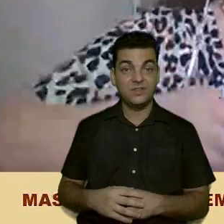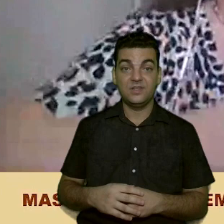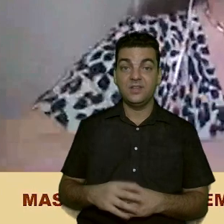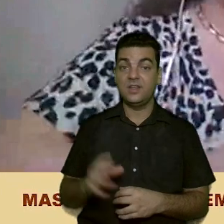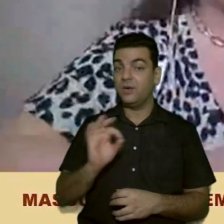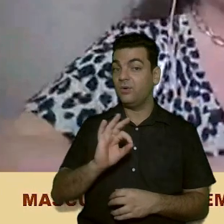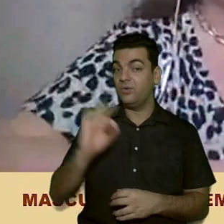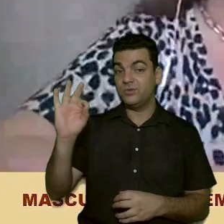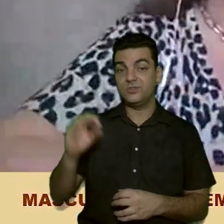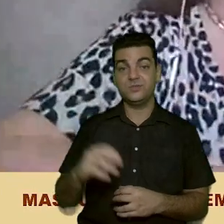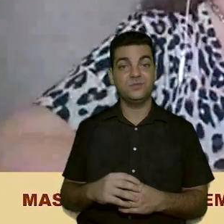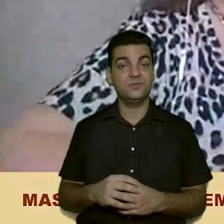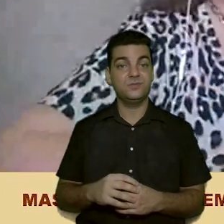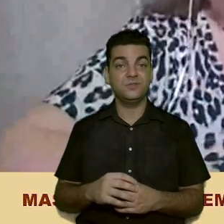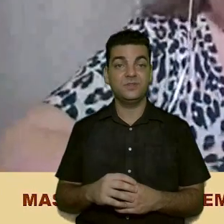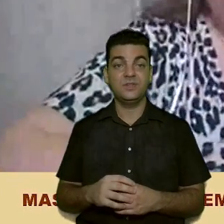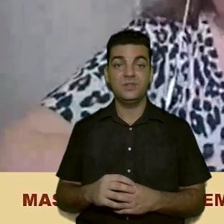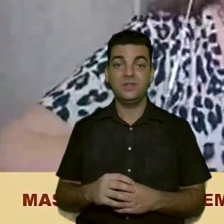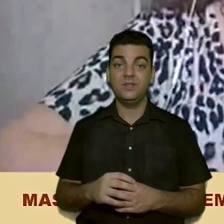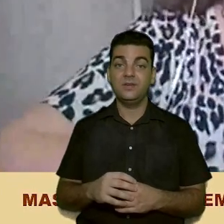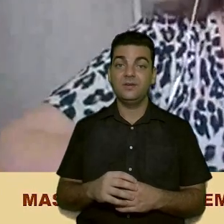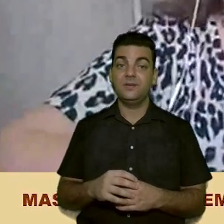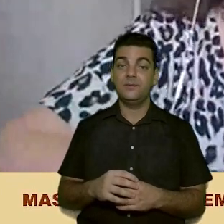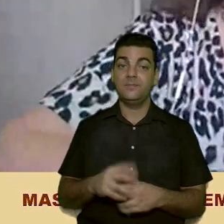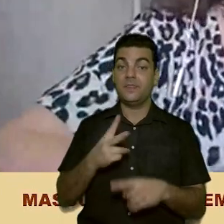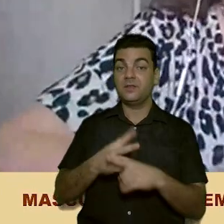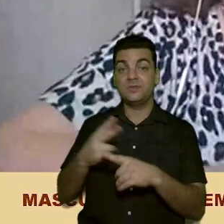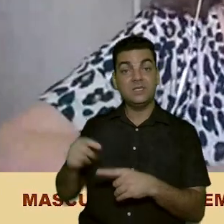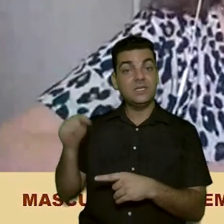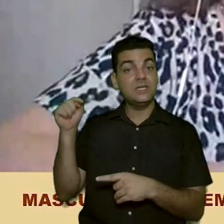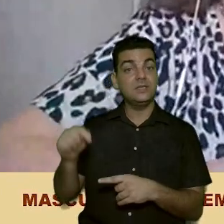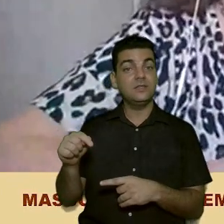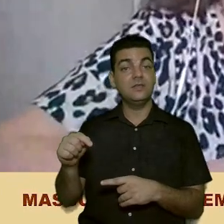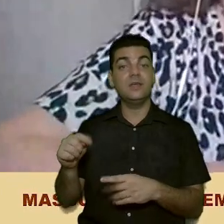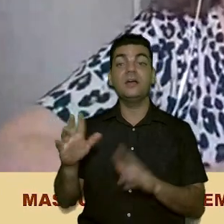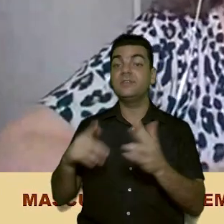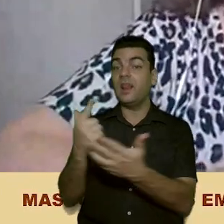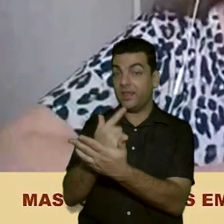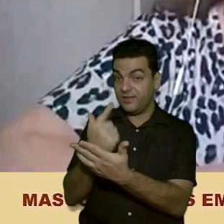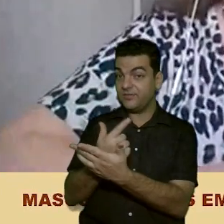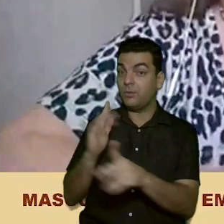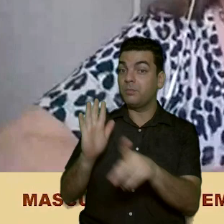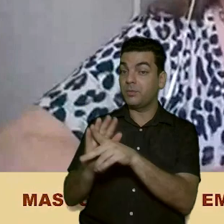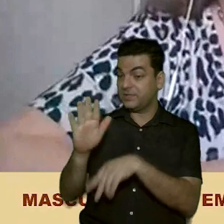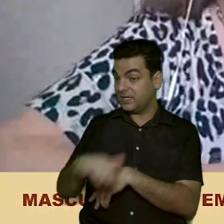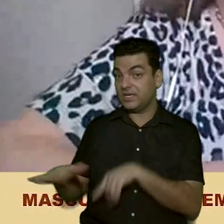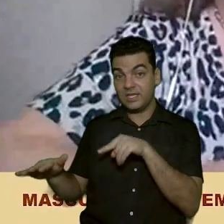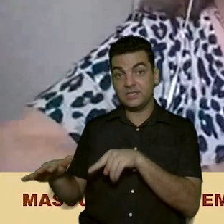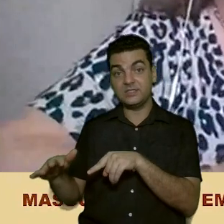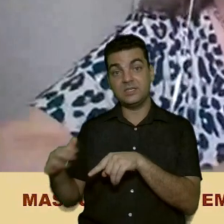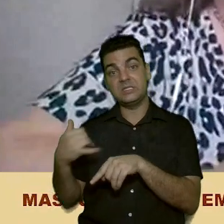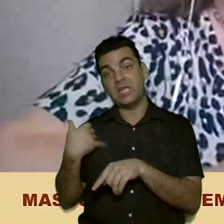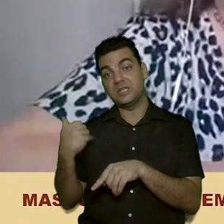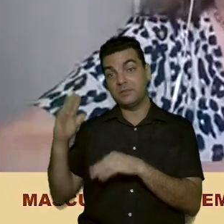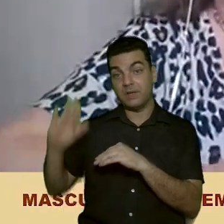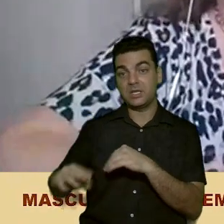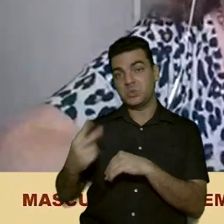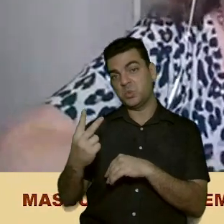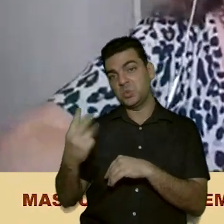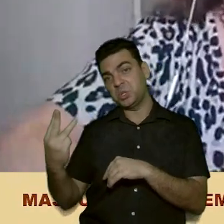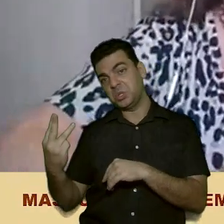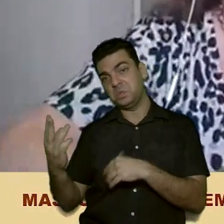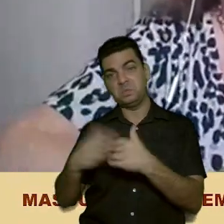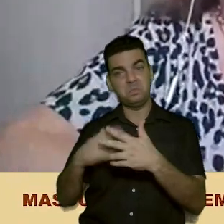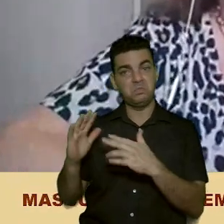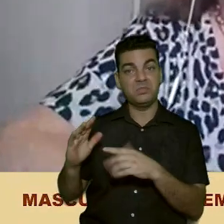do Netflix é fantástico, né? Com representatividade de raça, de gênero, então, assim, é muito bom. E hoje a gente tem também já hoje livros